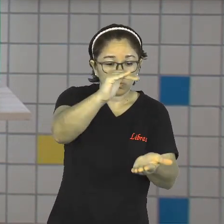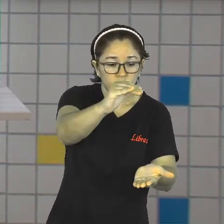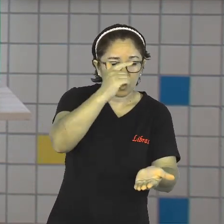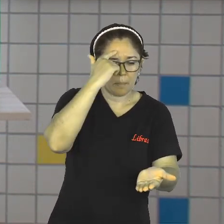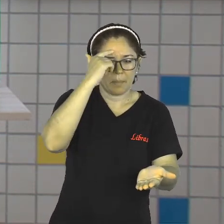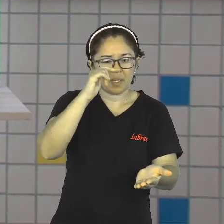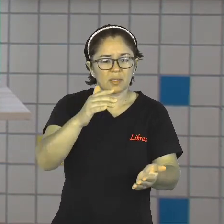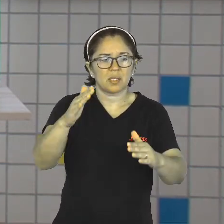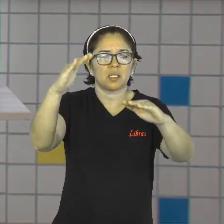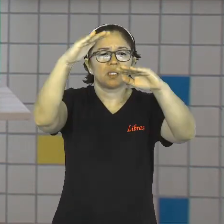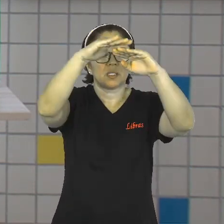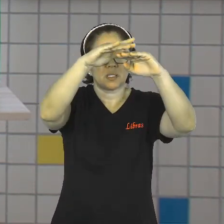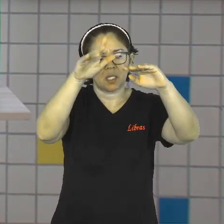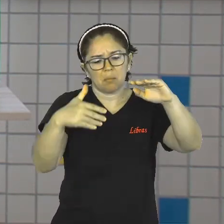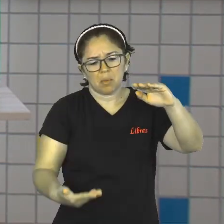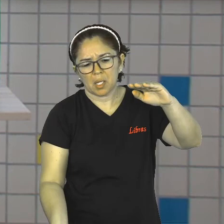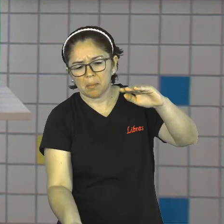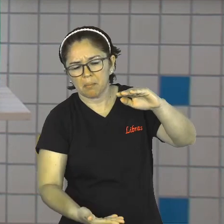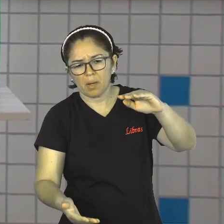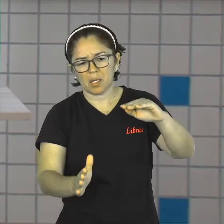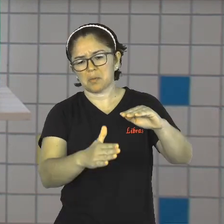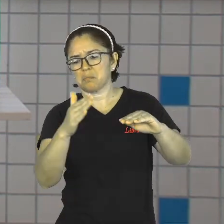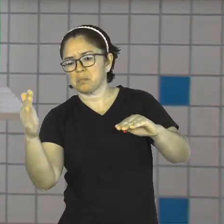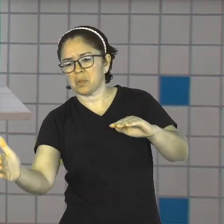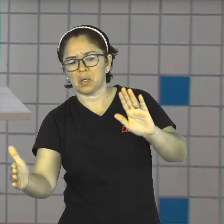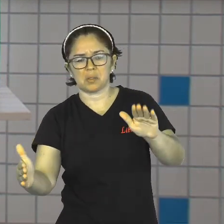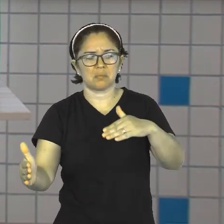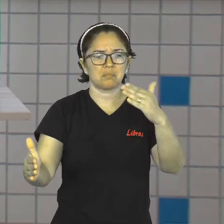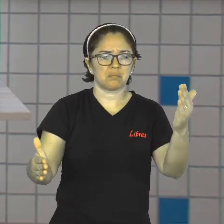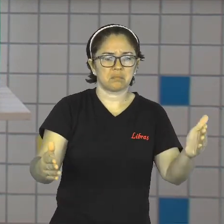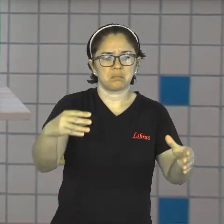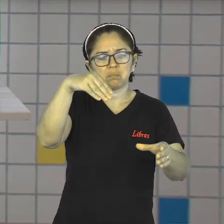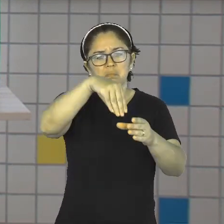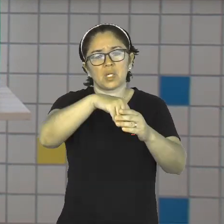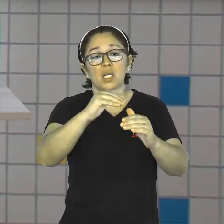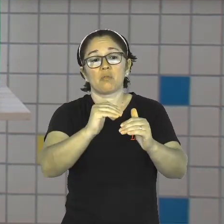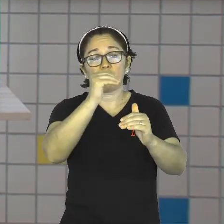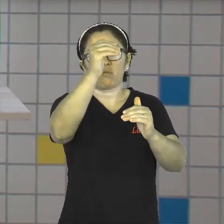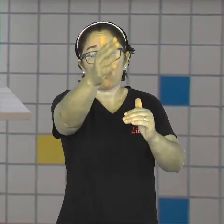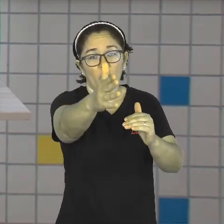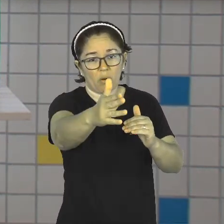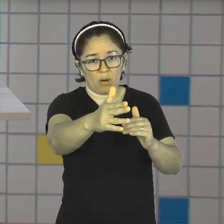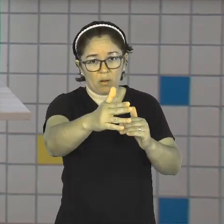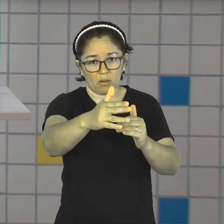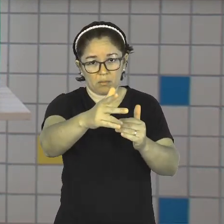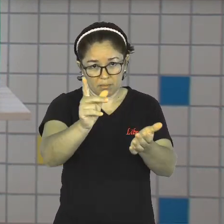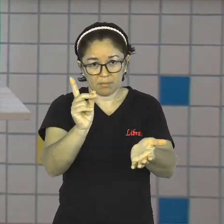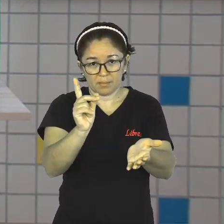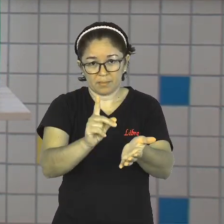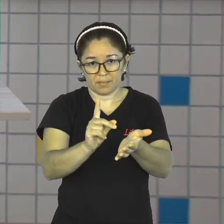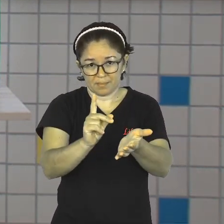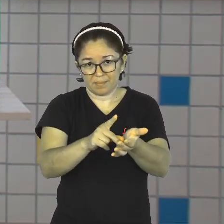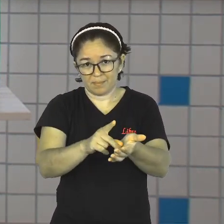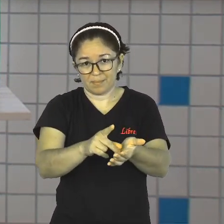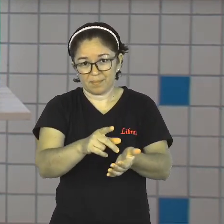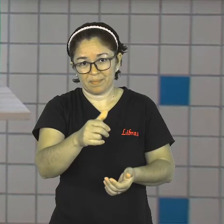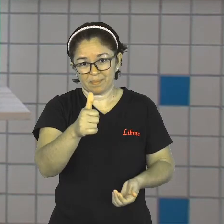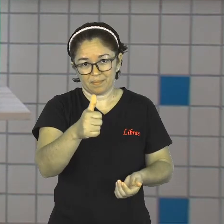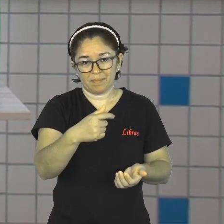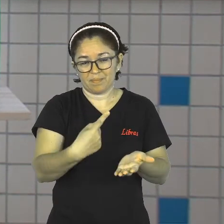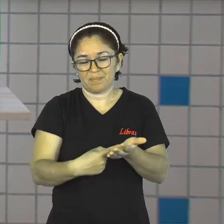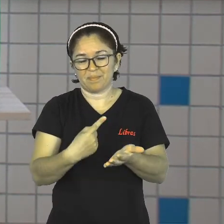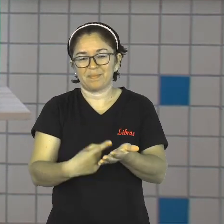lado direito, do lado esquerdo, dentro ou fora. Combinado? E vocês já sabem, realizem